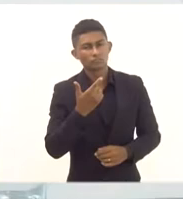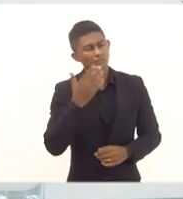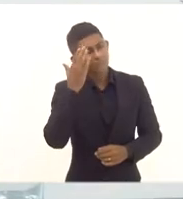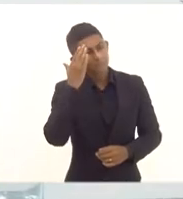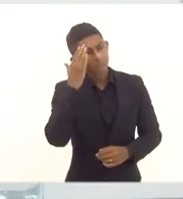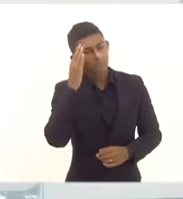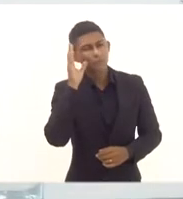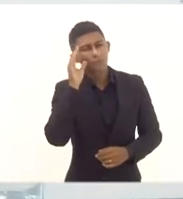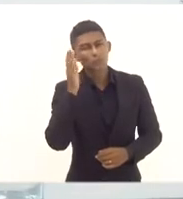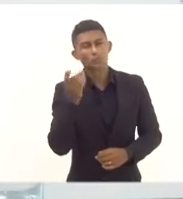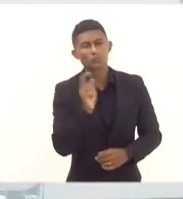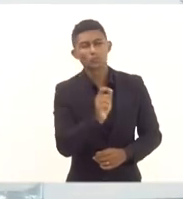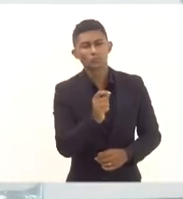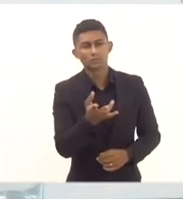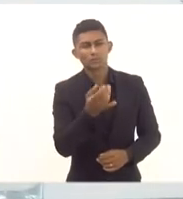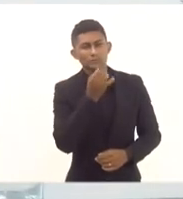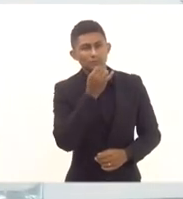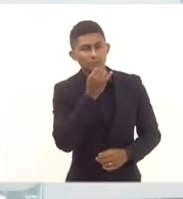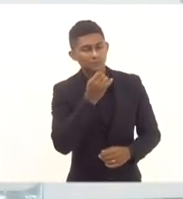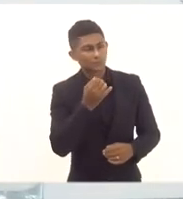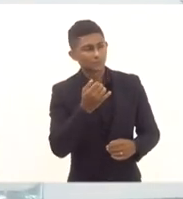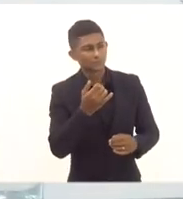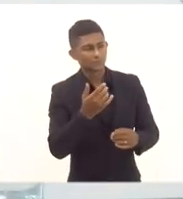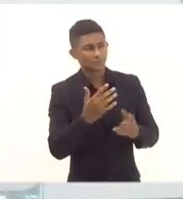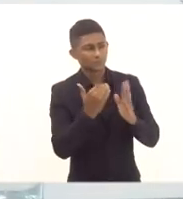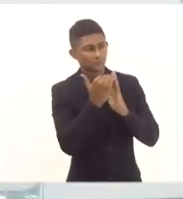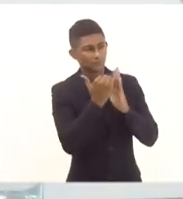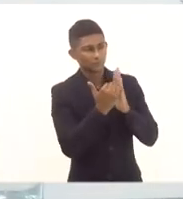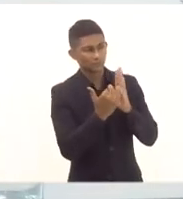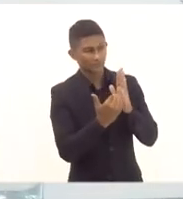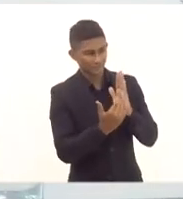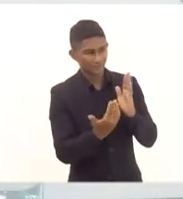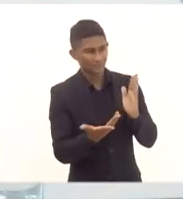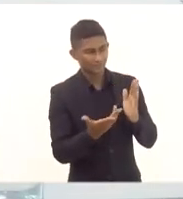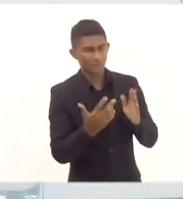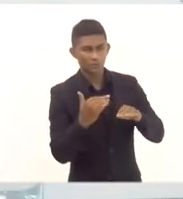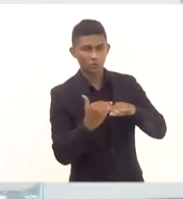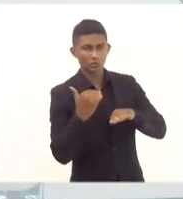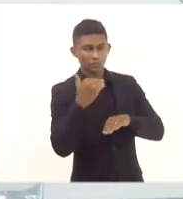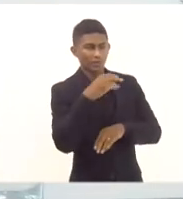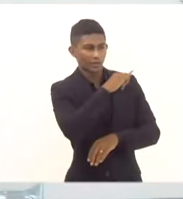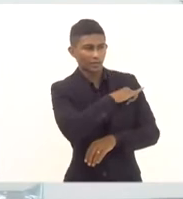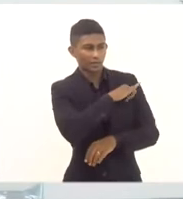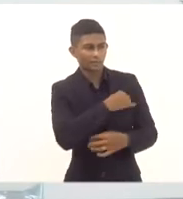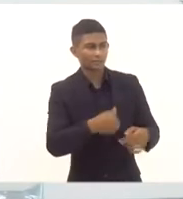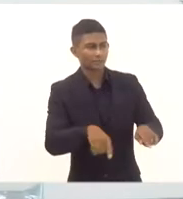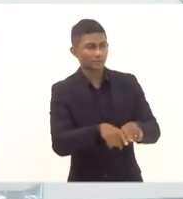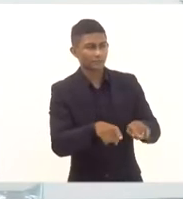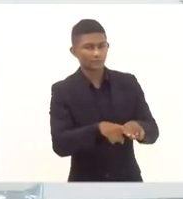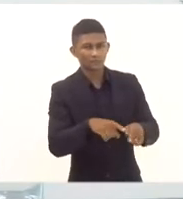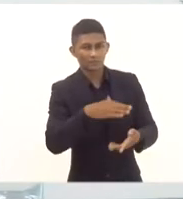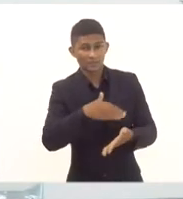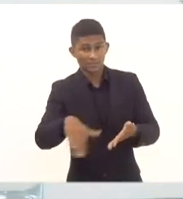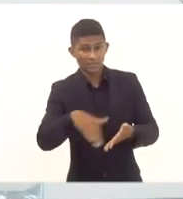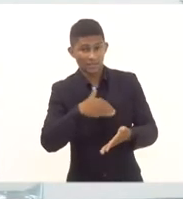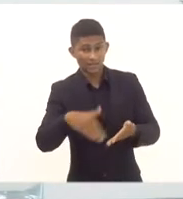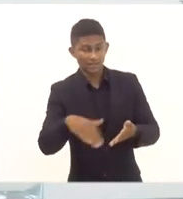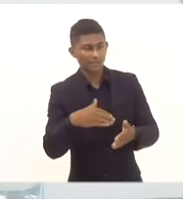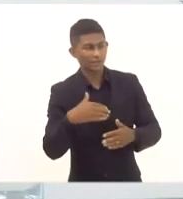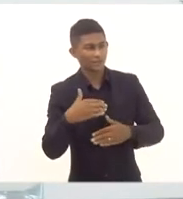entre não só o programa superar rio mas a própria Secretaria de Desenvolvimento Social